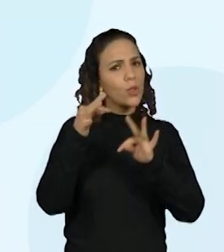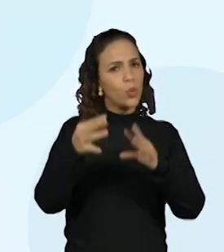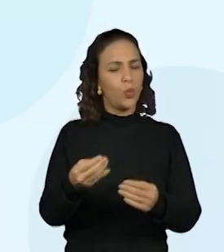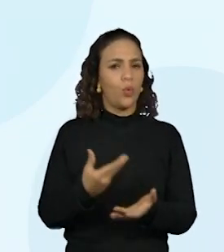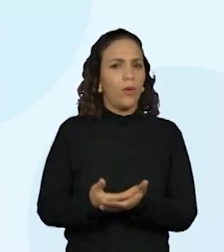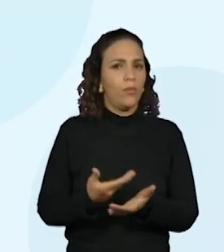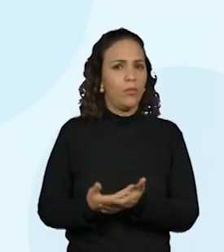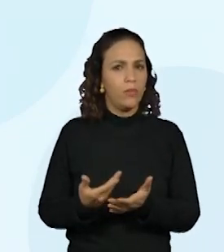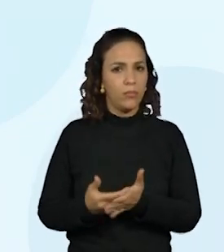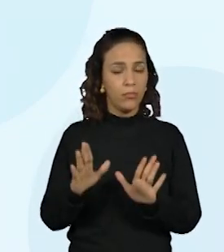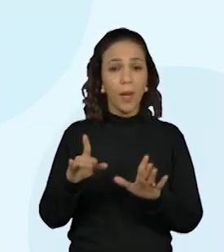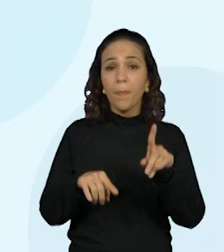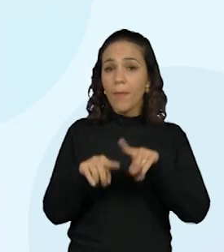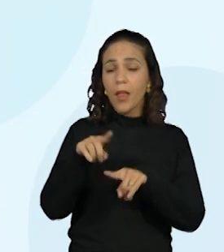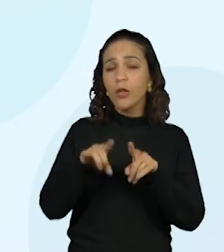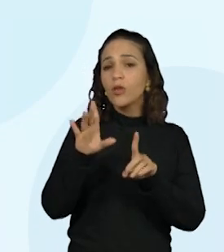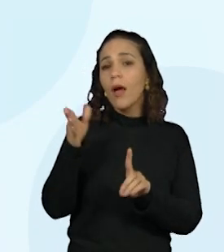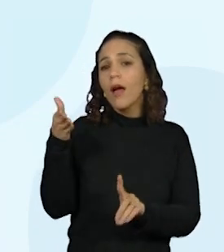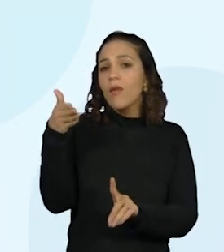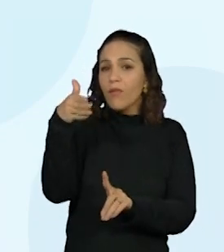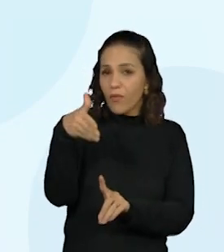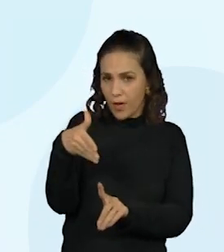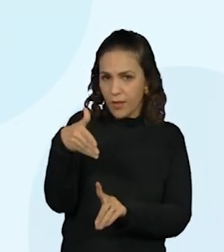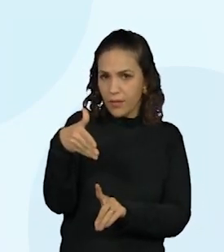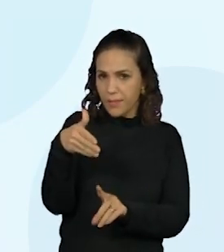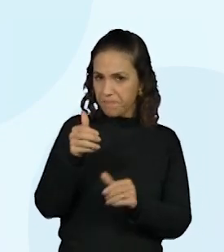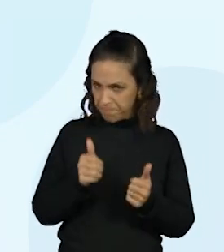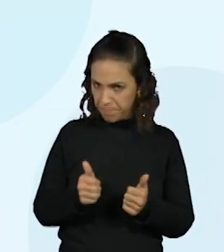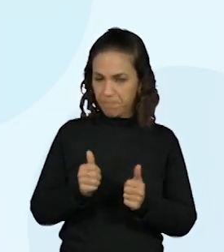material é apenas uma referência.